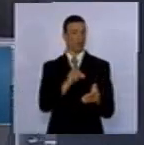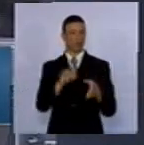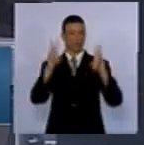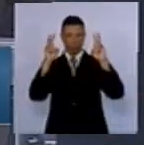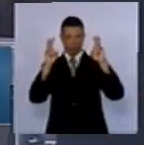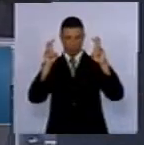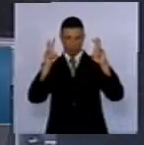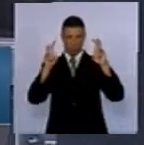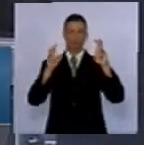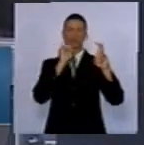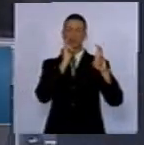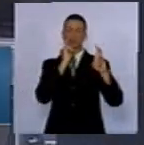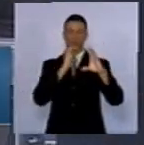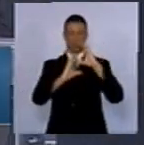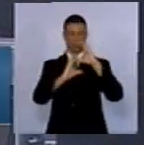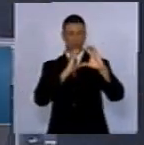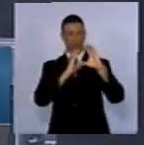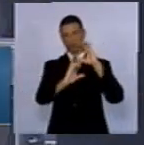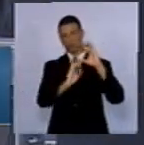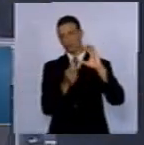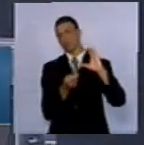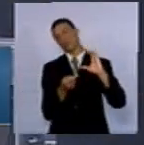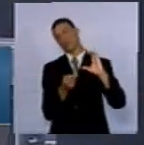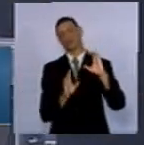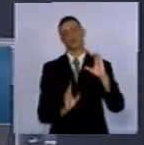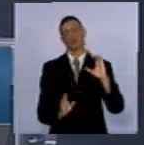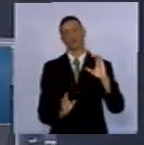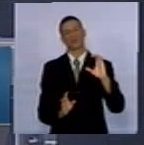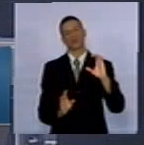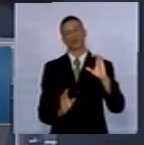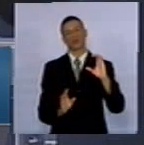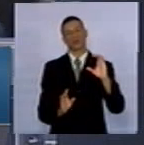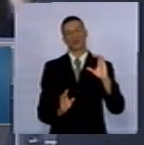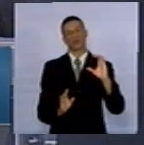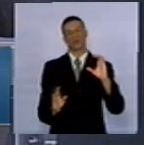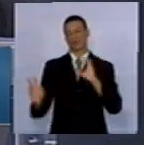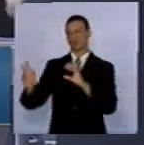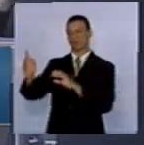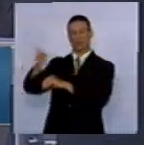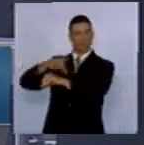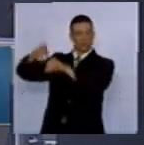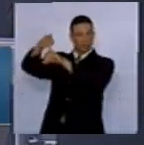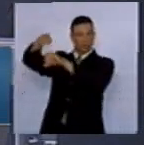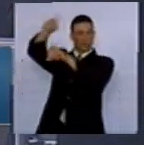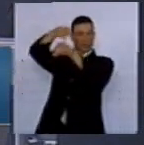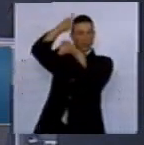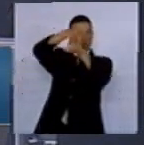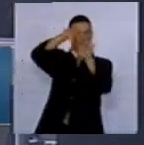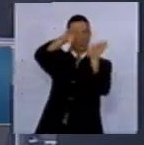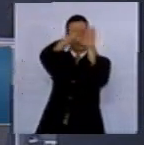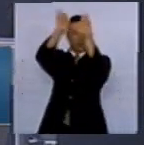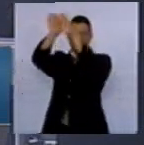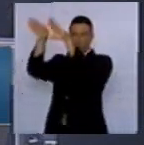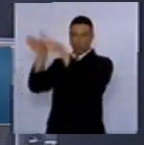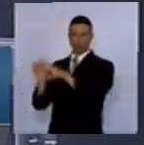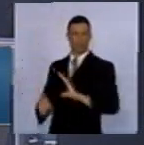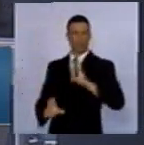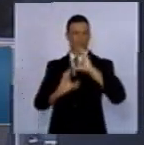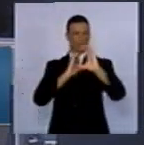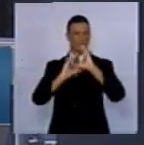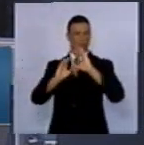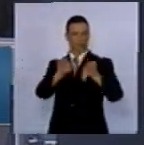conglomerado globais de comunicação a internacionalização das Comunicações